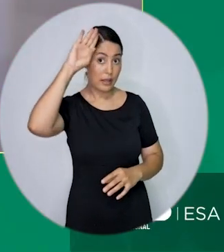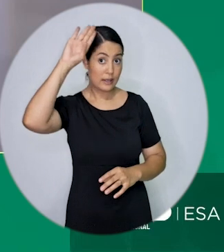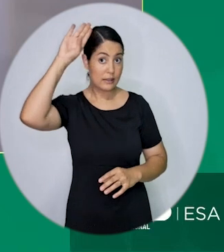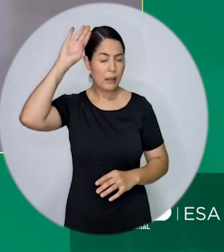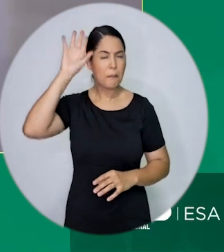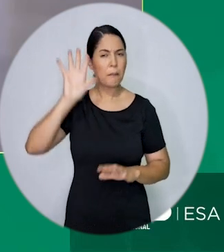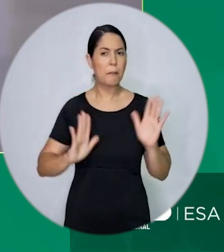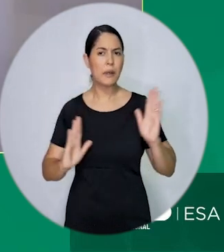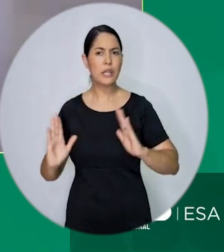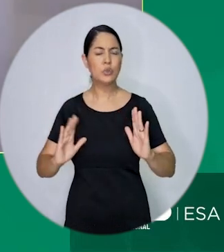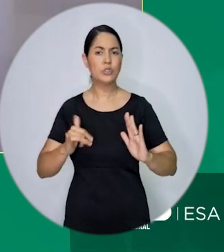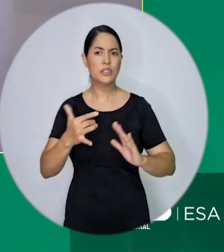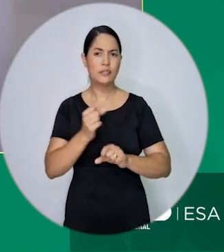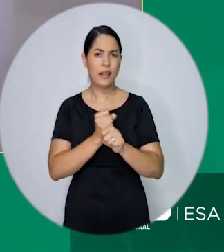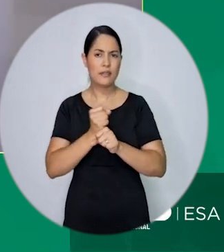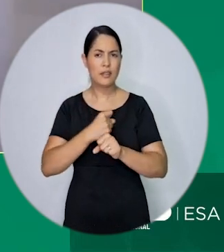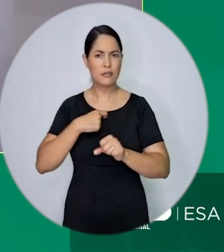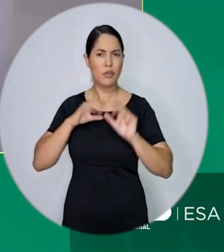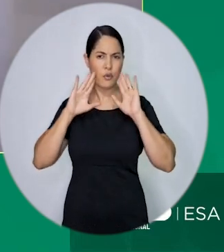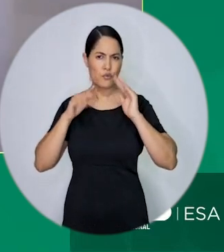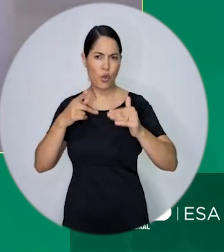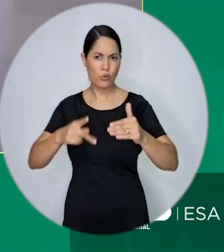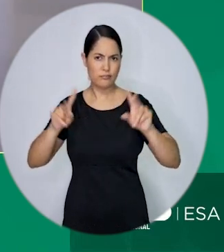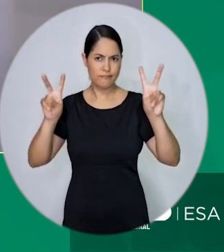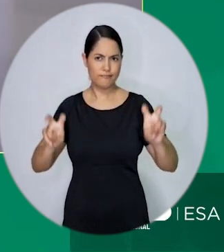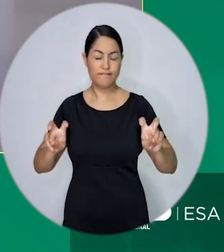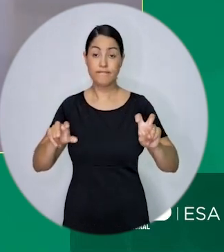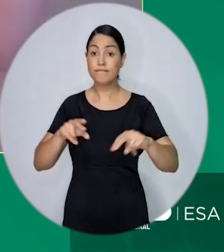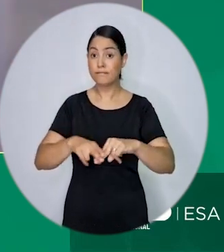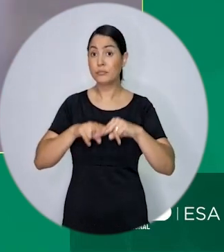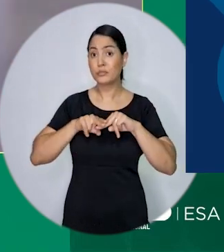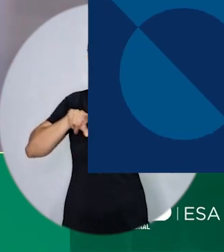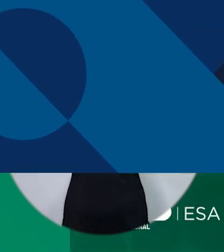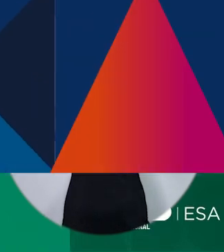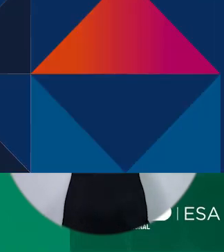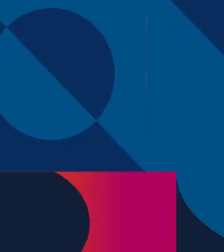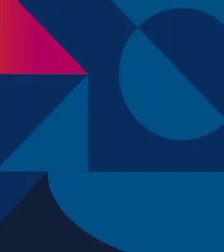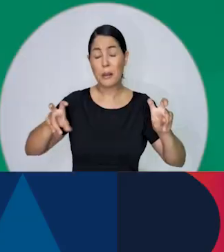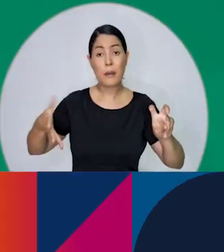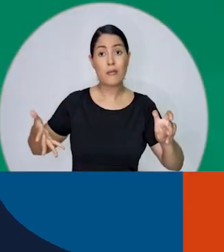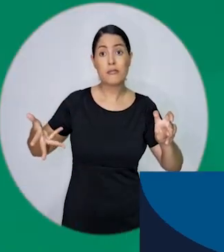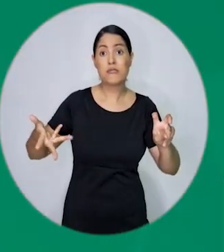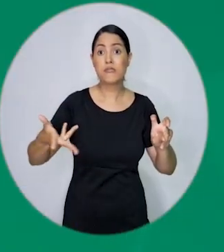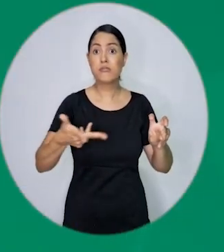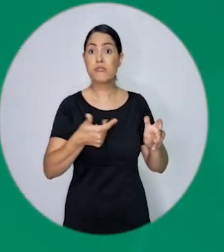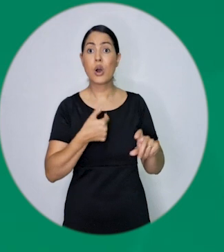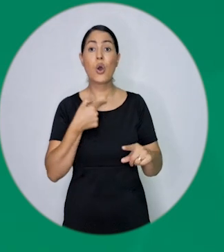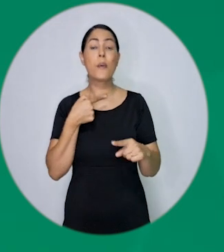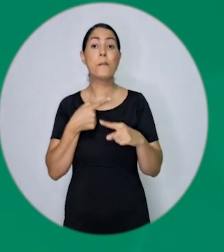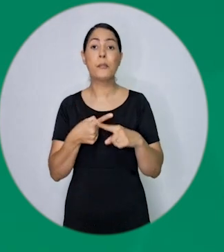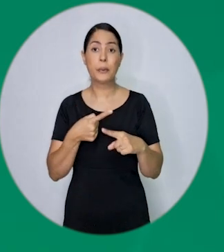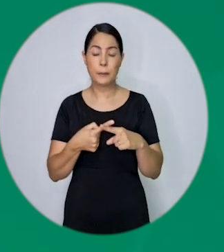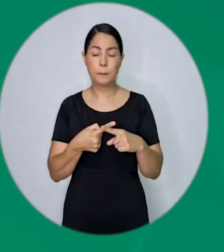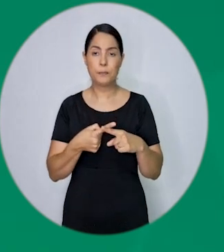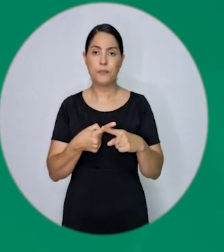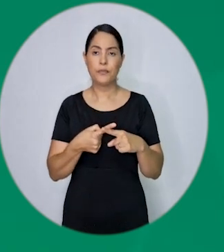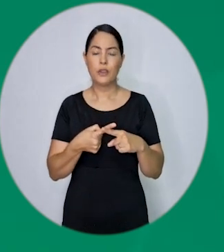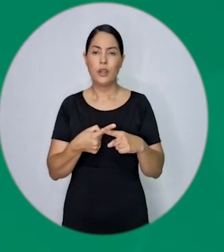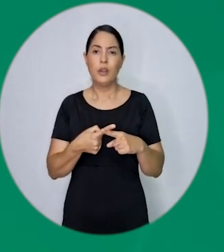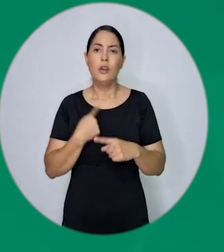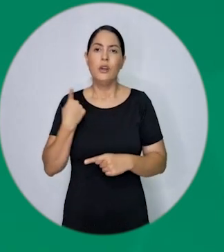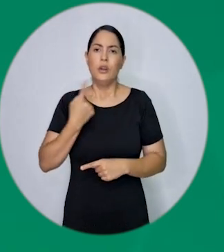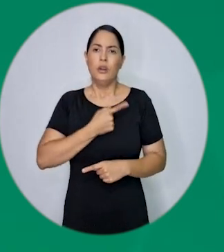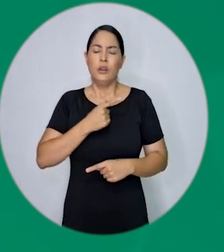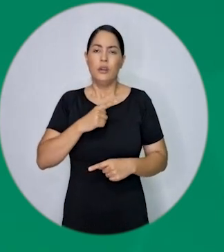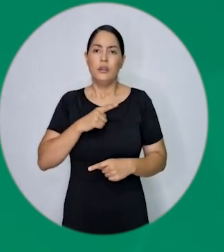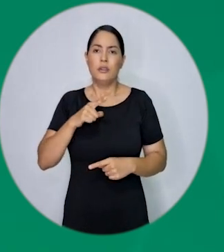me interessar há mais ou menos uns 10 anos. Acho um tema fascinante, porque nós temos